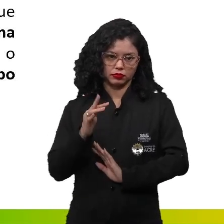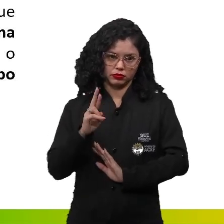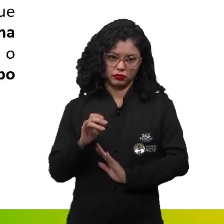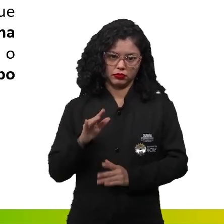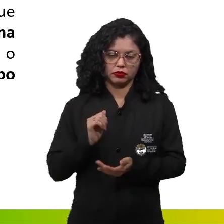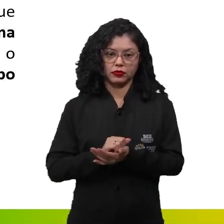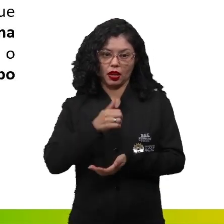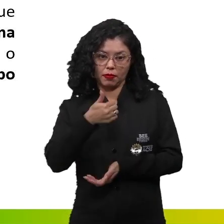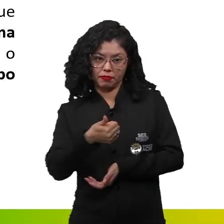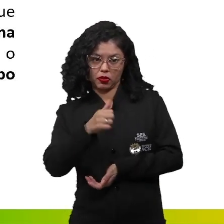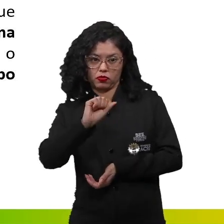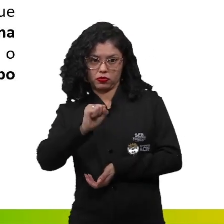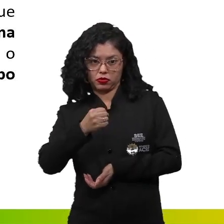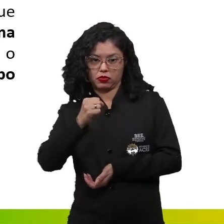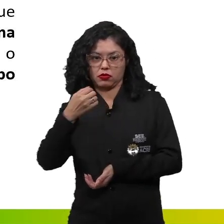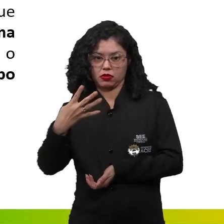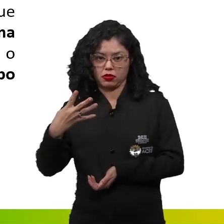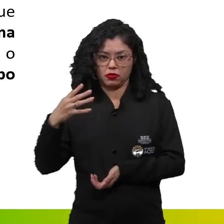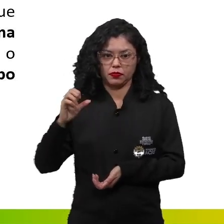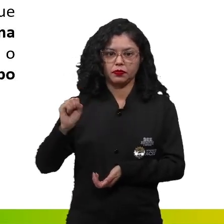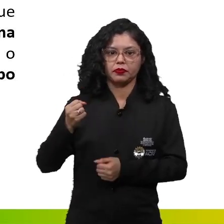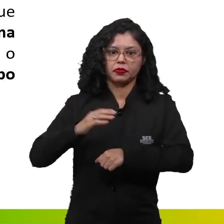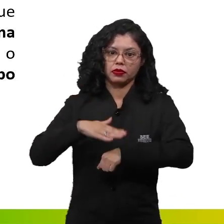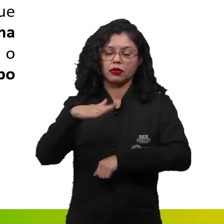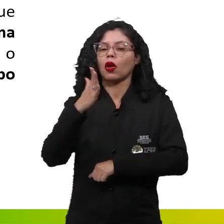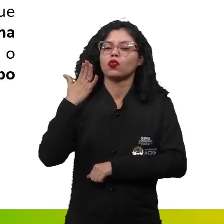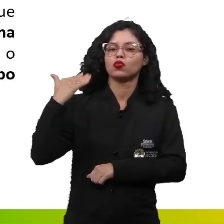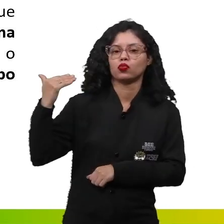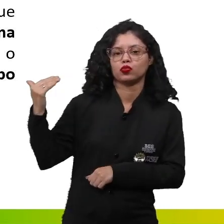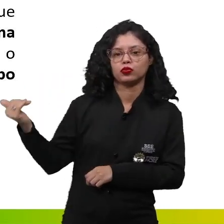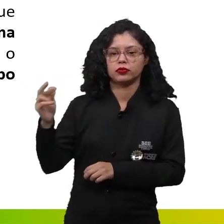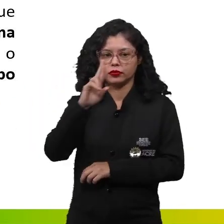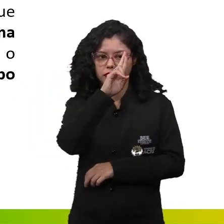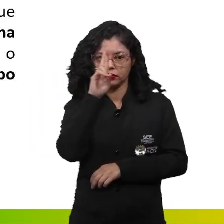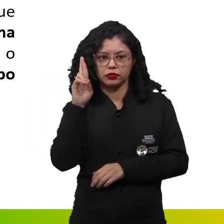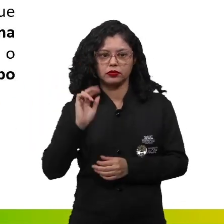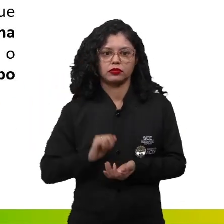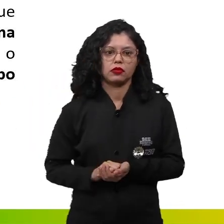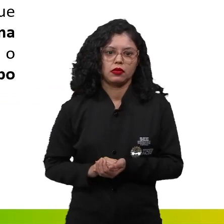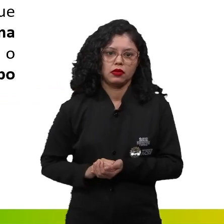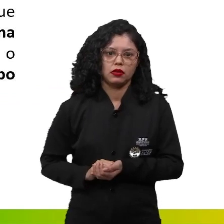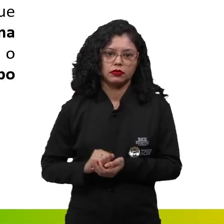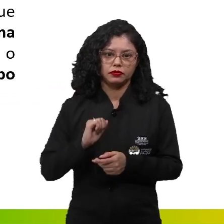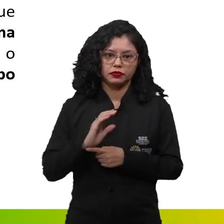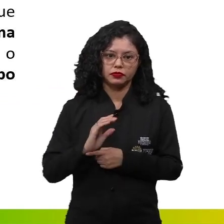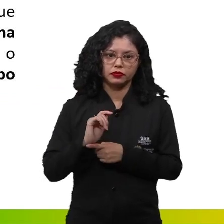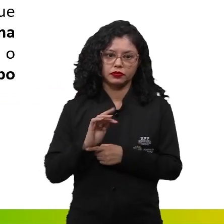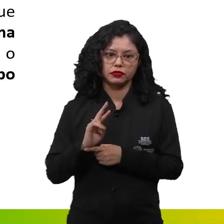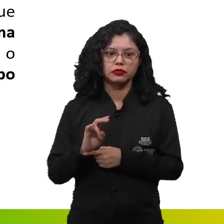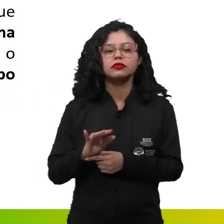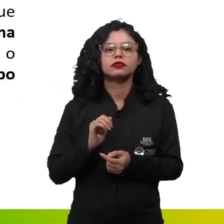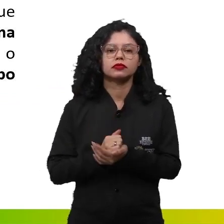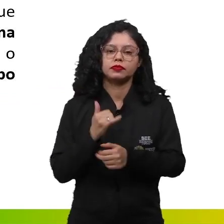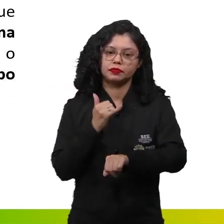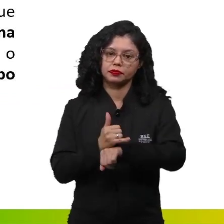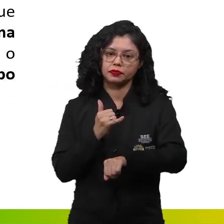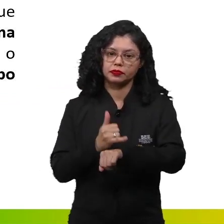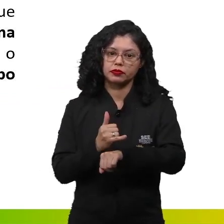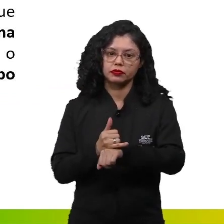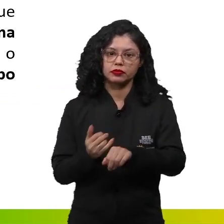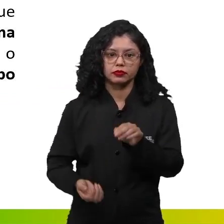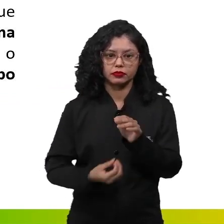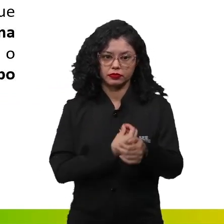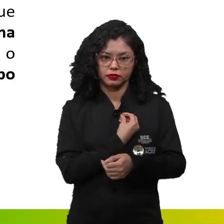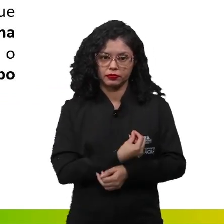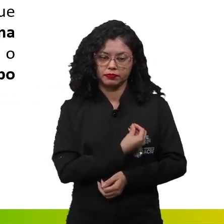de 1848. Um dos mais famosos da história. Gage era um operário ferroviário que sobreviveu a